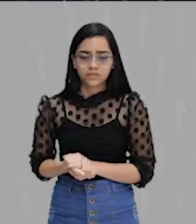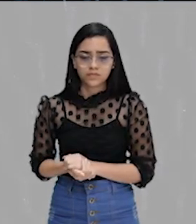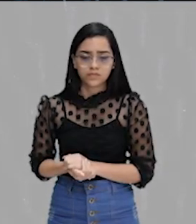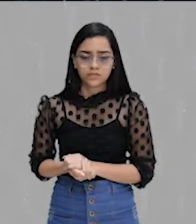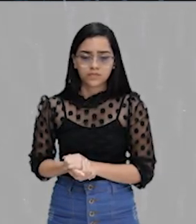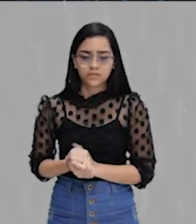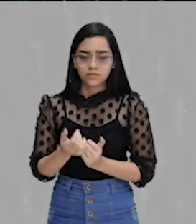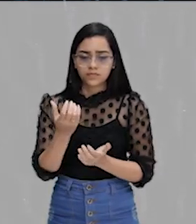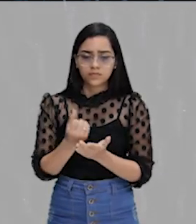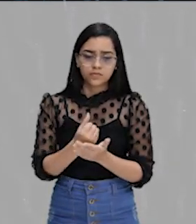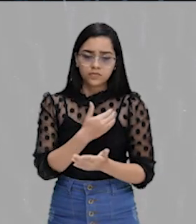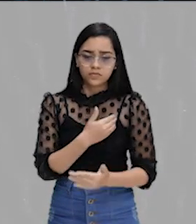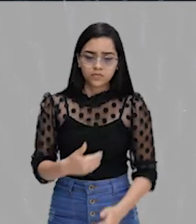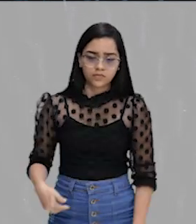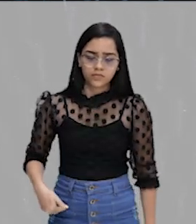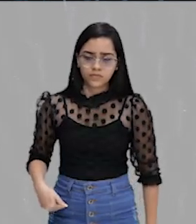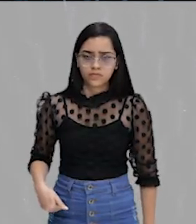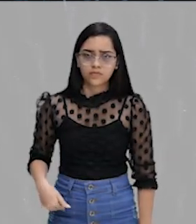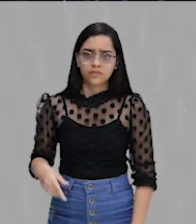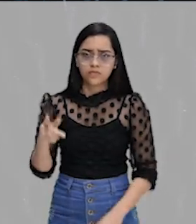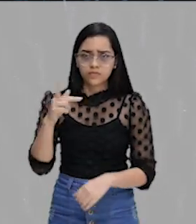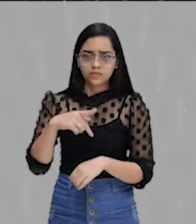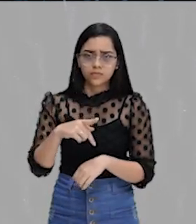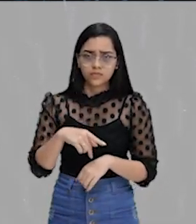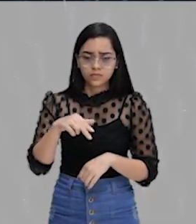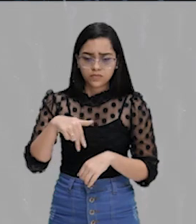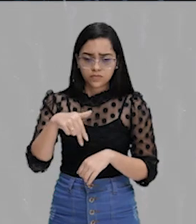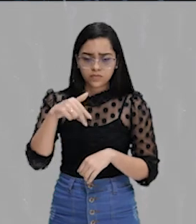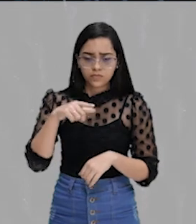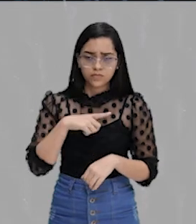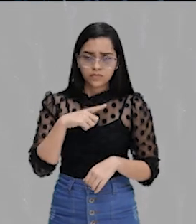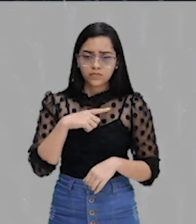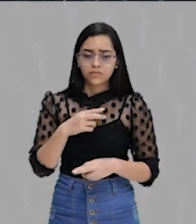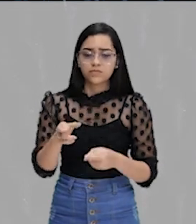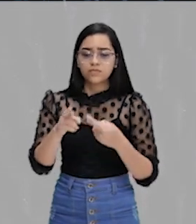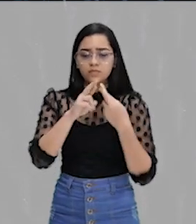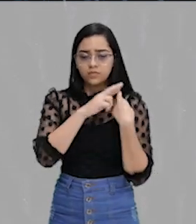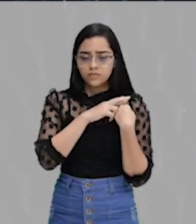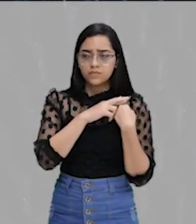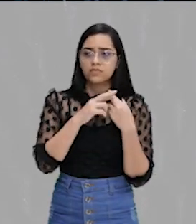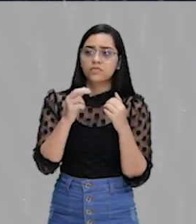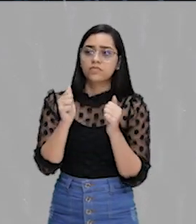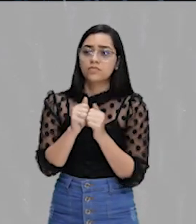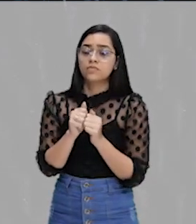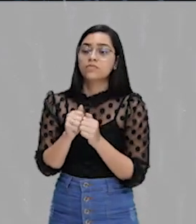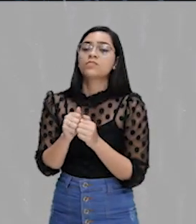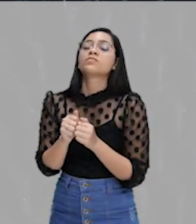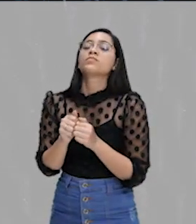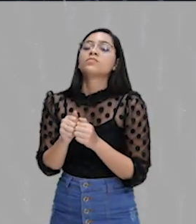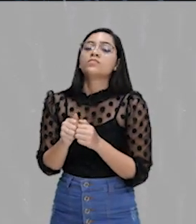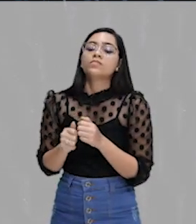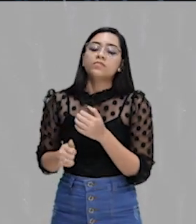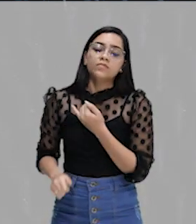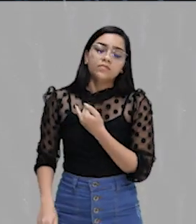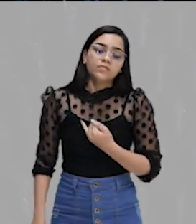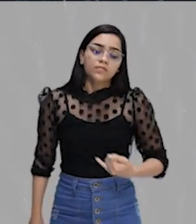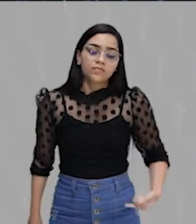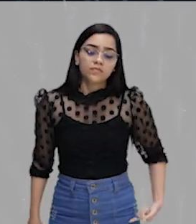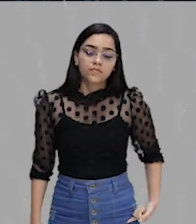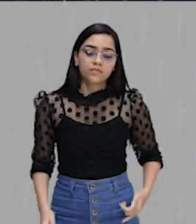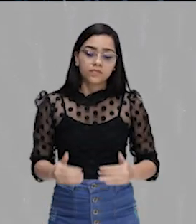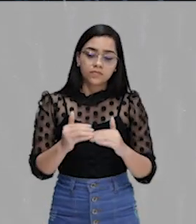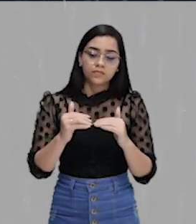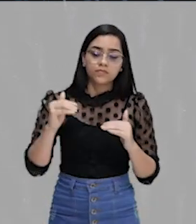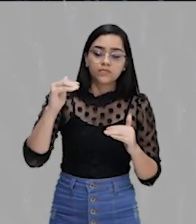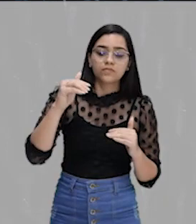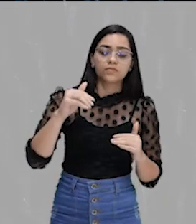governos nacionalistas? Pelo contrário, implantação de governos comprometidos, inclusive, com o capitalismo imperialista, acima de